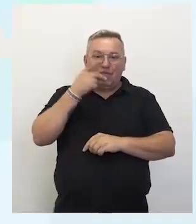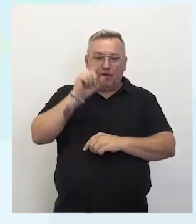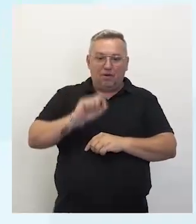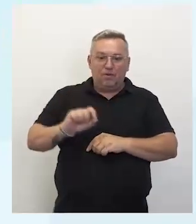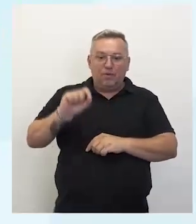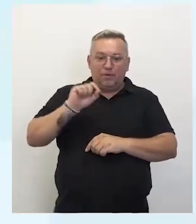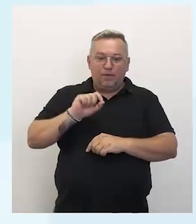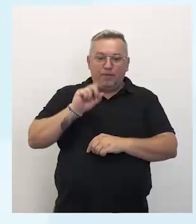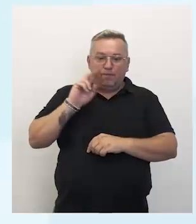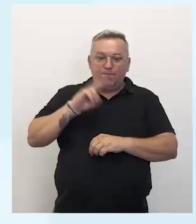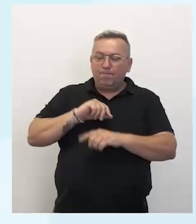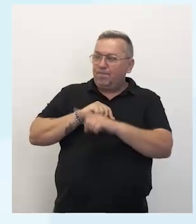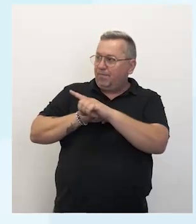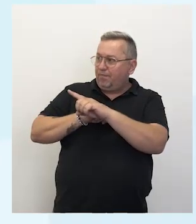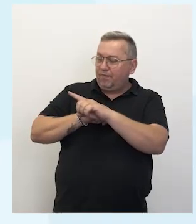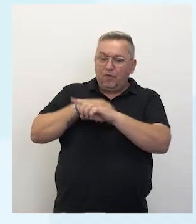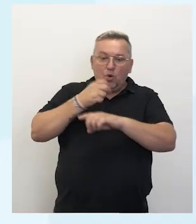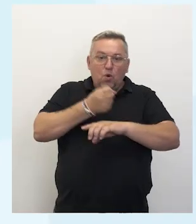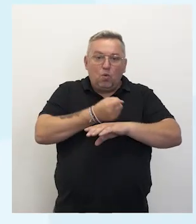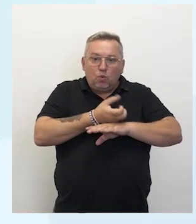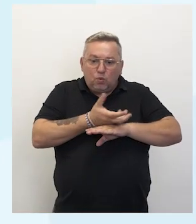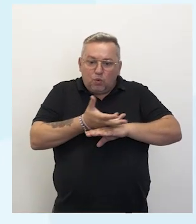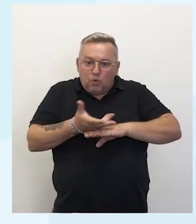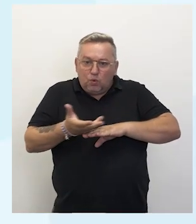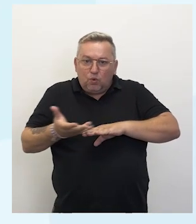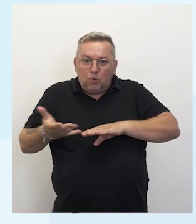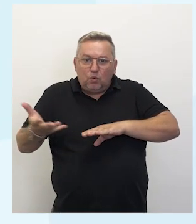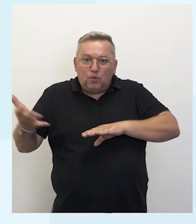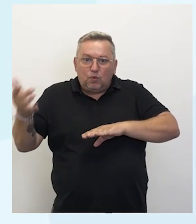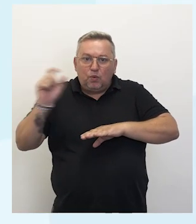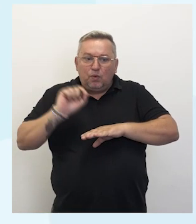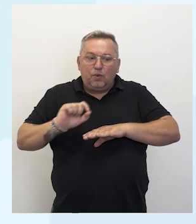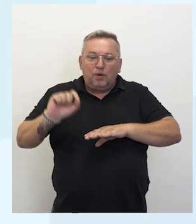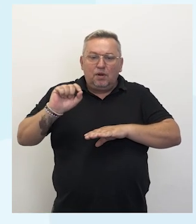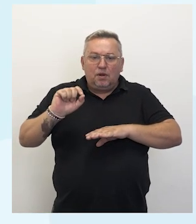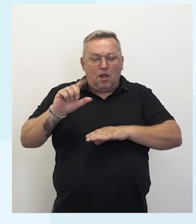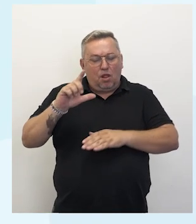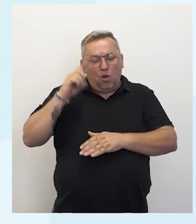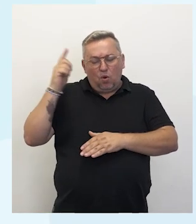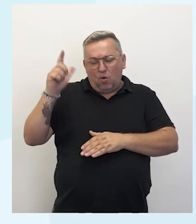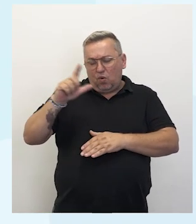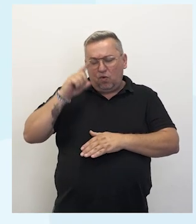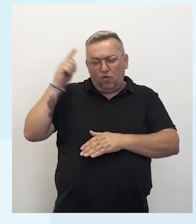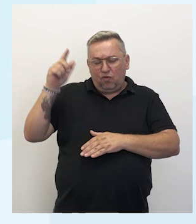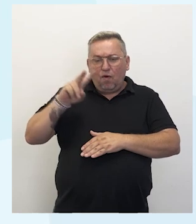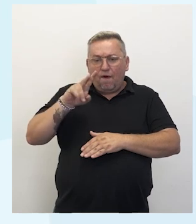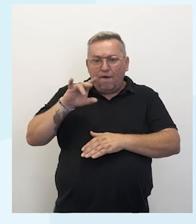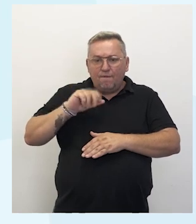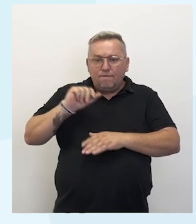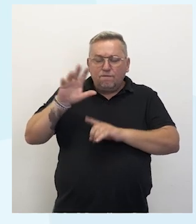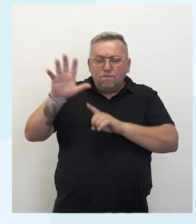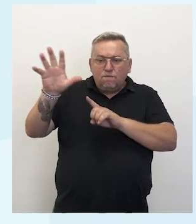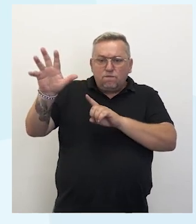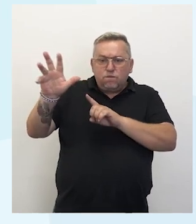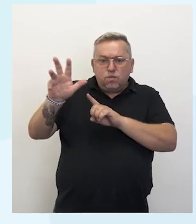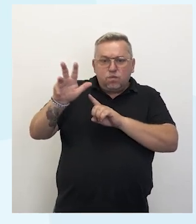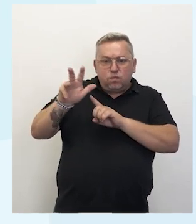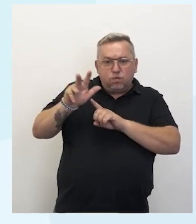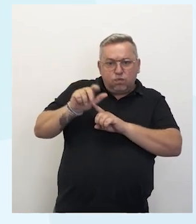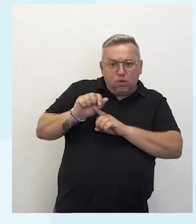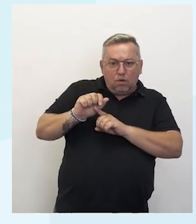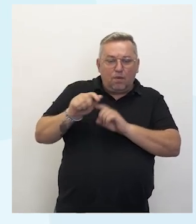né? Aquela vegetação toda, ela vai, é lógico que ela vai atrair um tipo específico